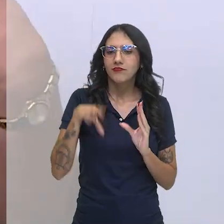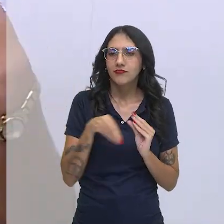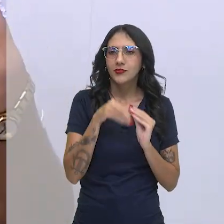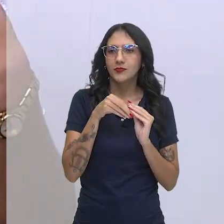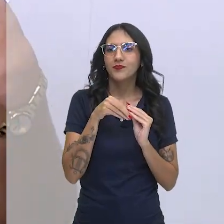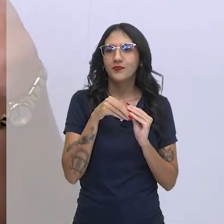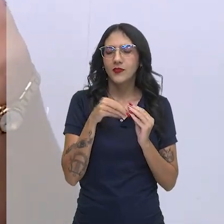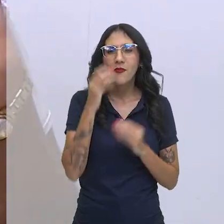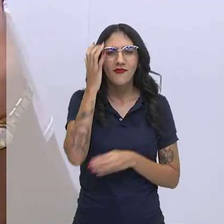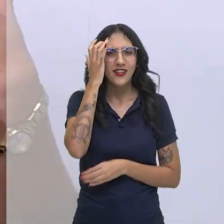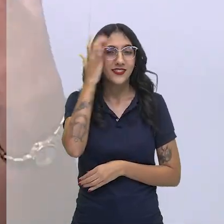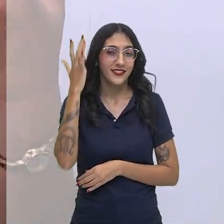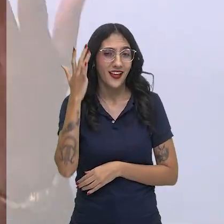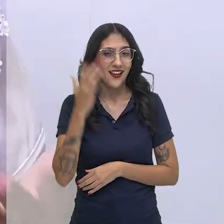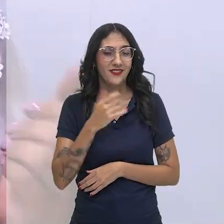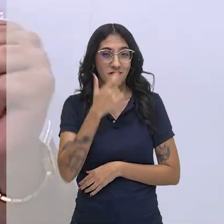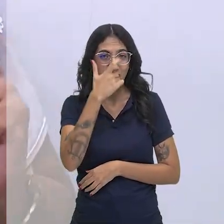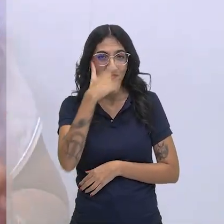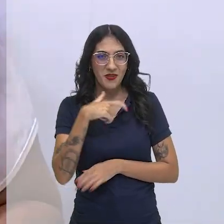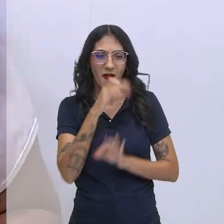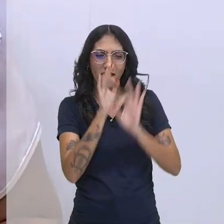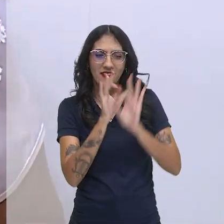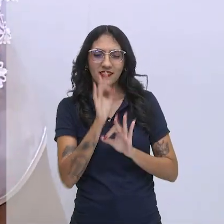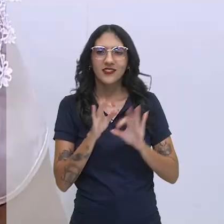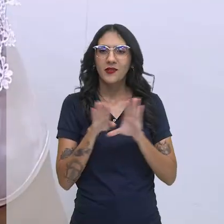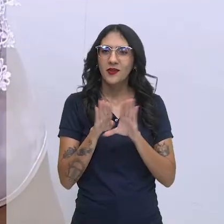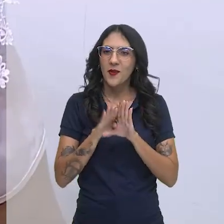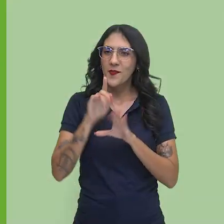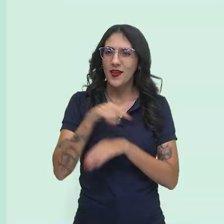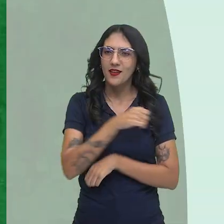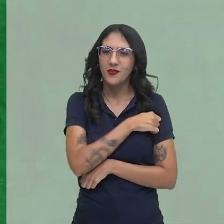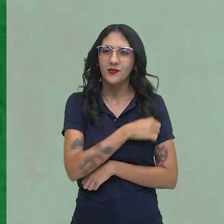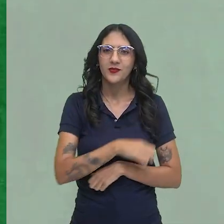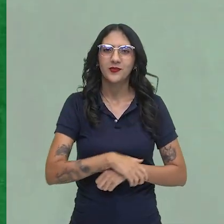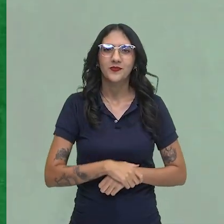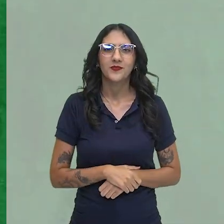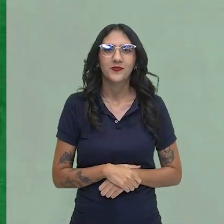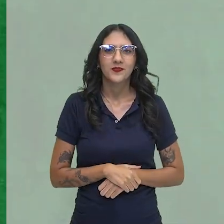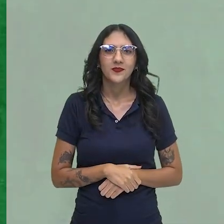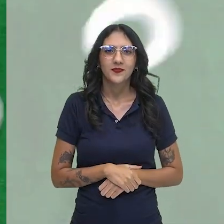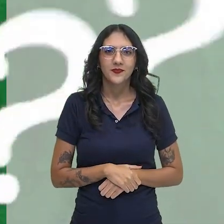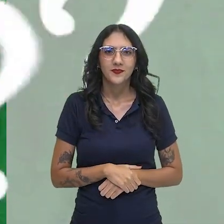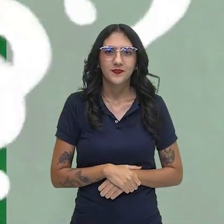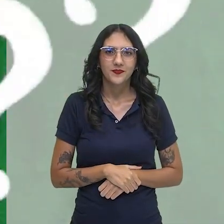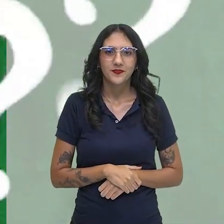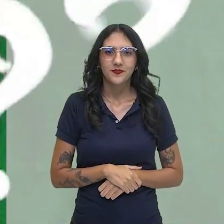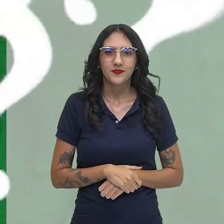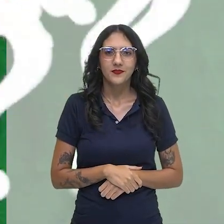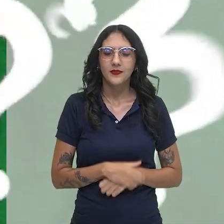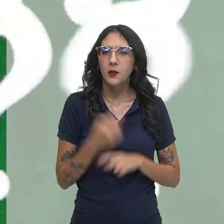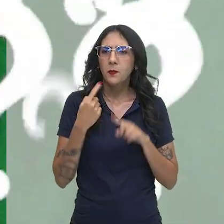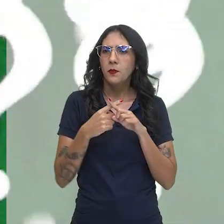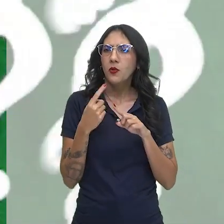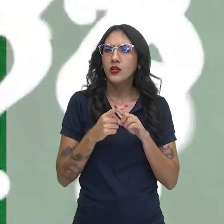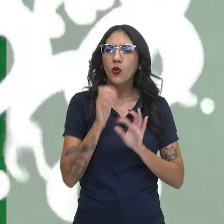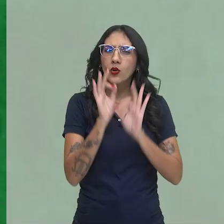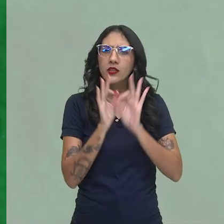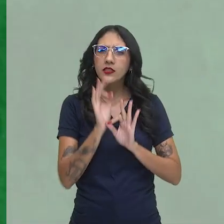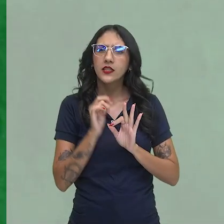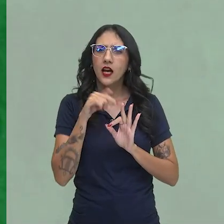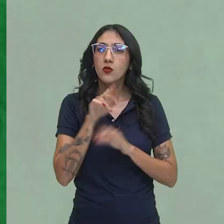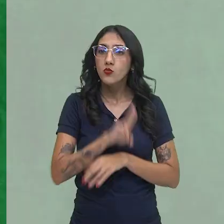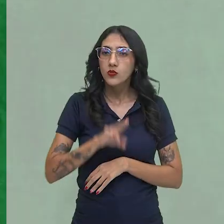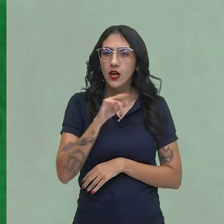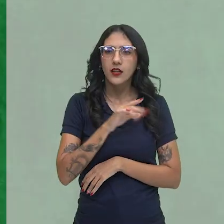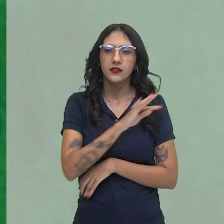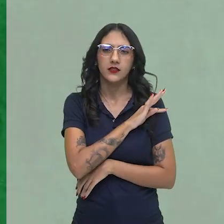a minha vida quanto a vida do meu aluno. Por que fazer arredondamento?